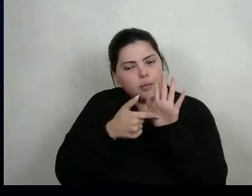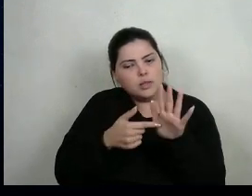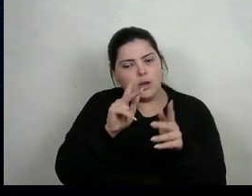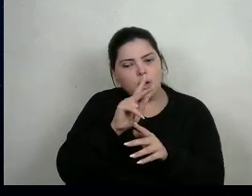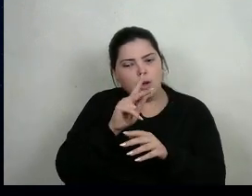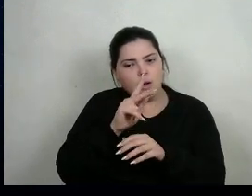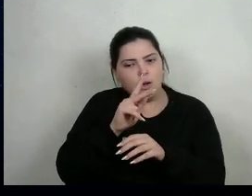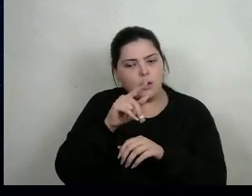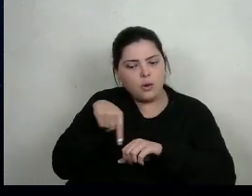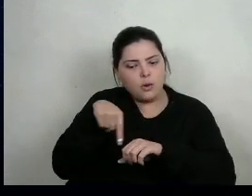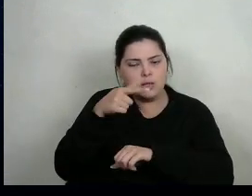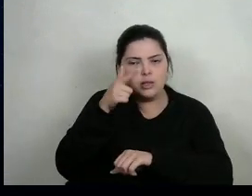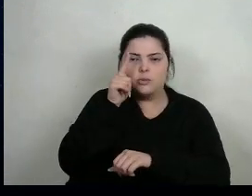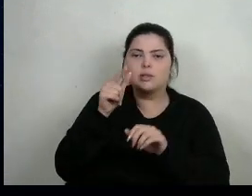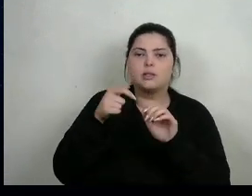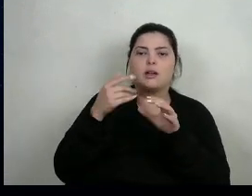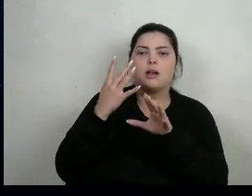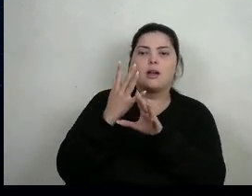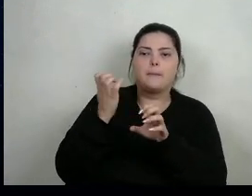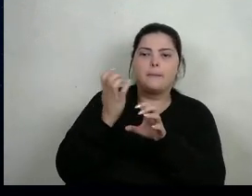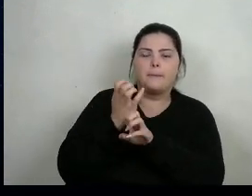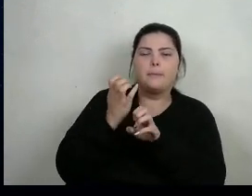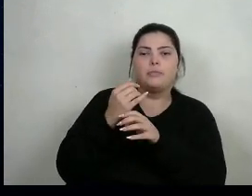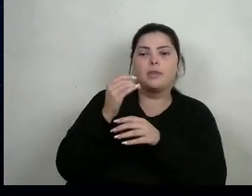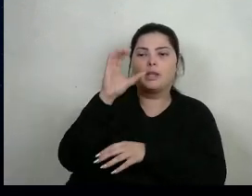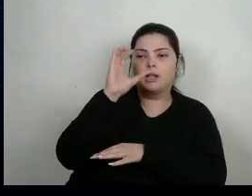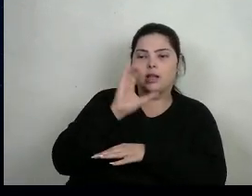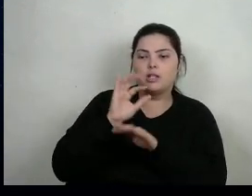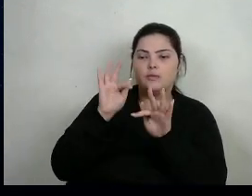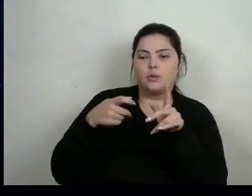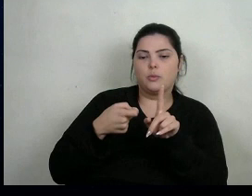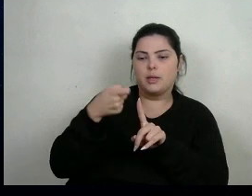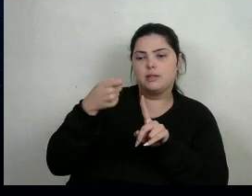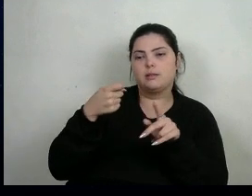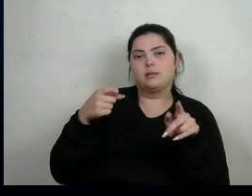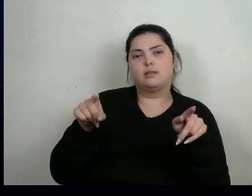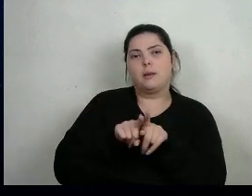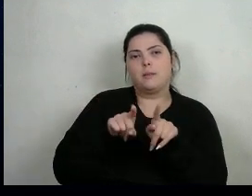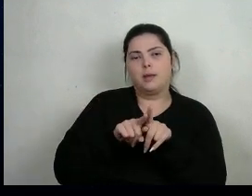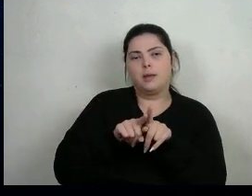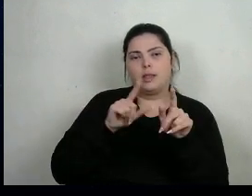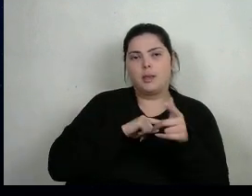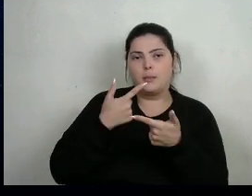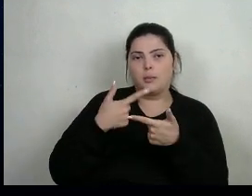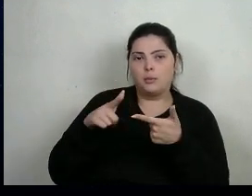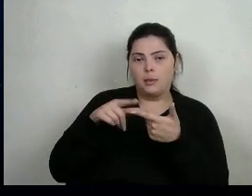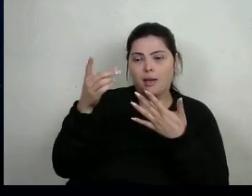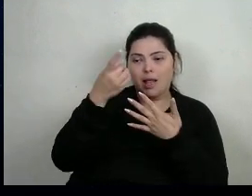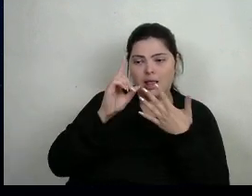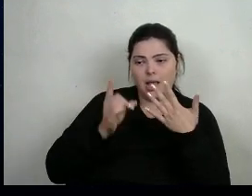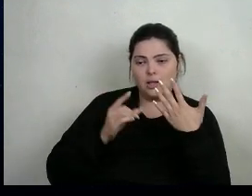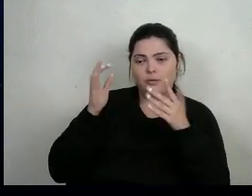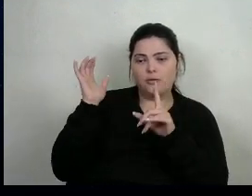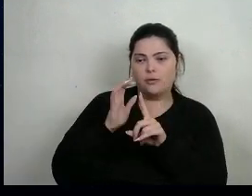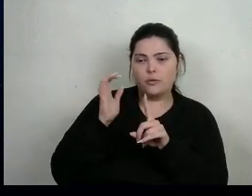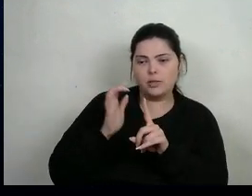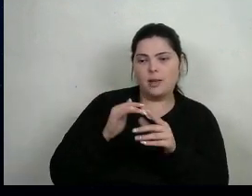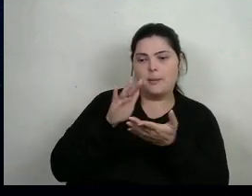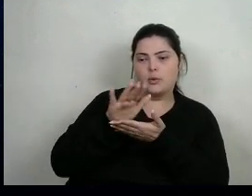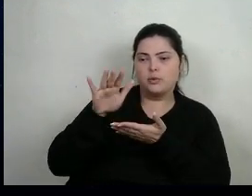faturar o cliente no final do mês mas acontece a gente pode ter problemas nos dados que vão impactar na minha medida de produtividade